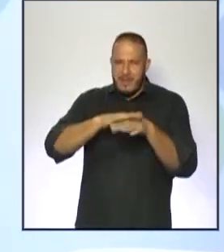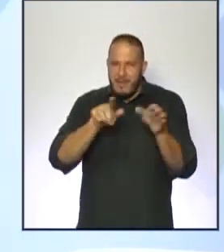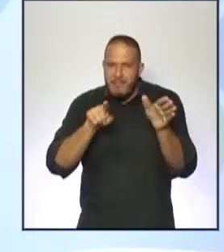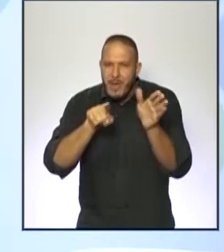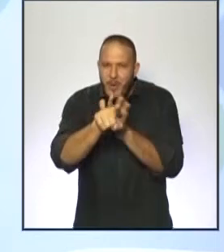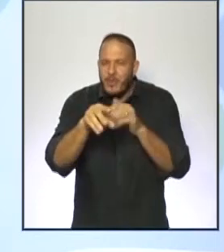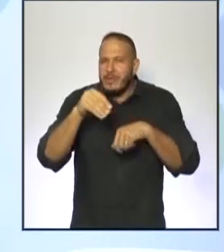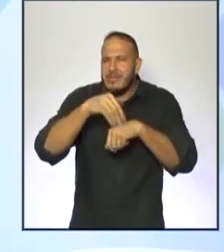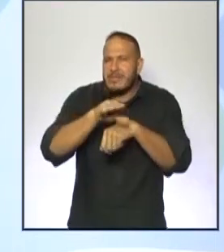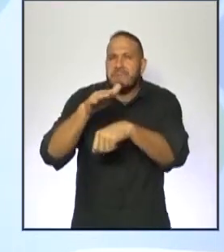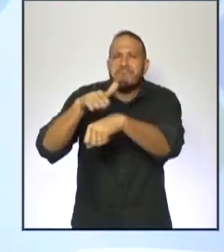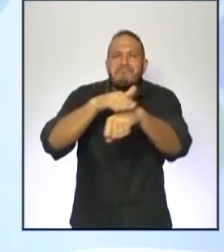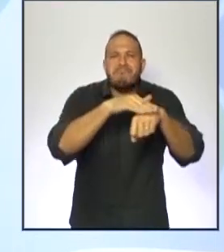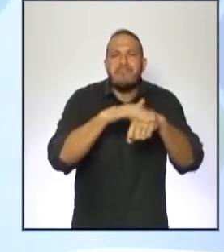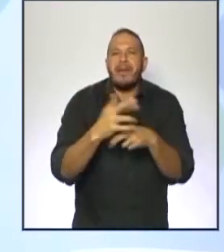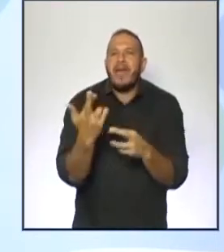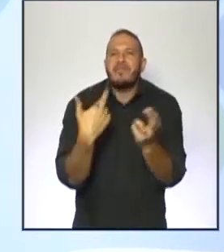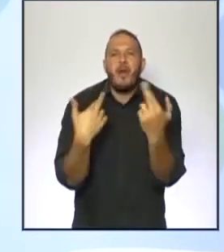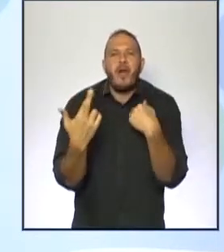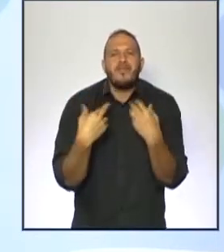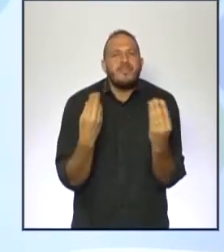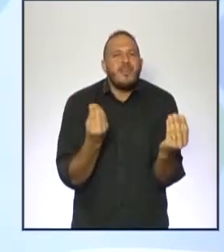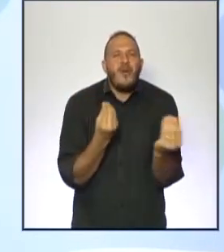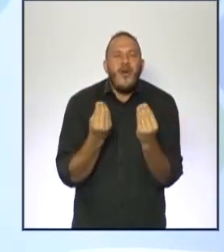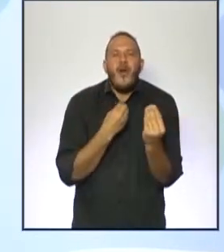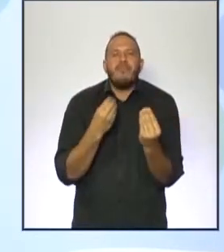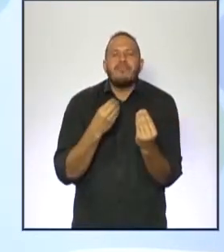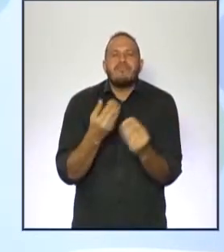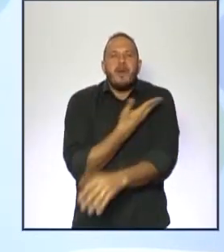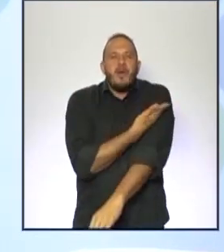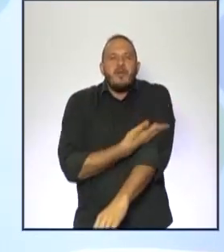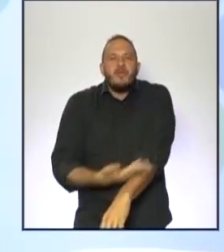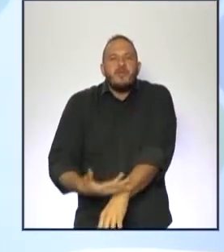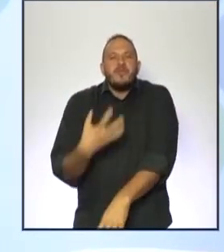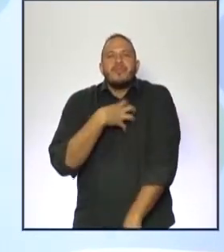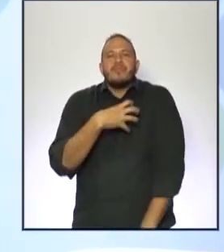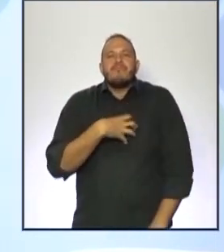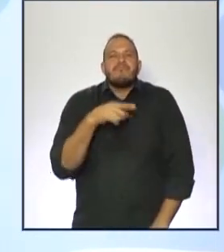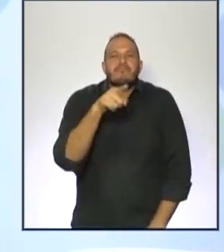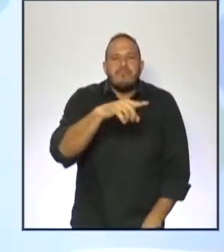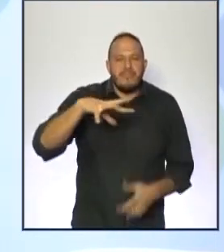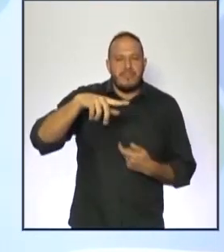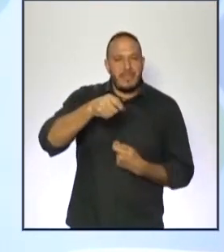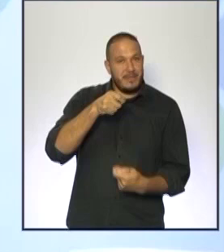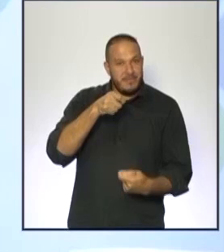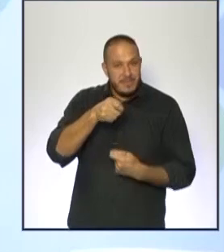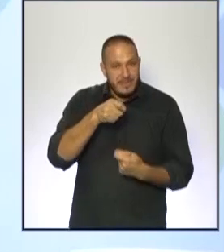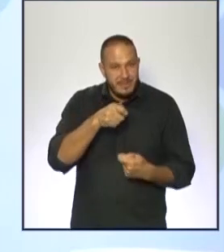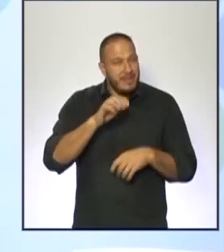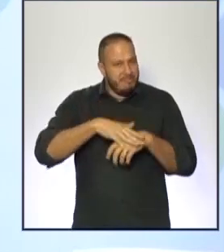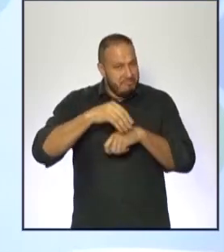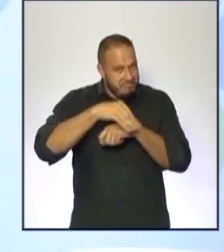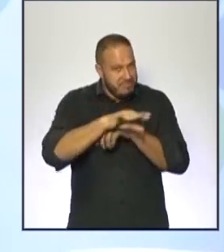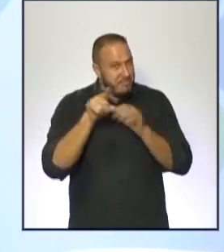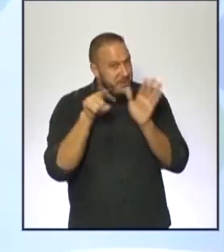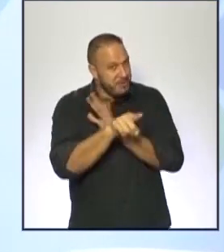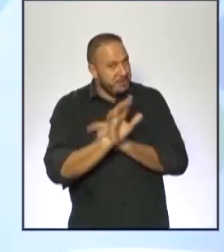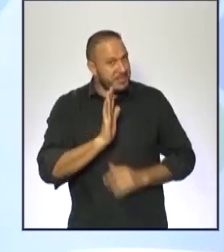que eu queria ouvir aí de vocês, como vocês então praticam essas ações sustentáveis, né? Vamos lá.